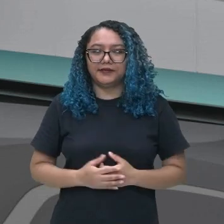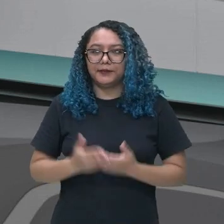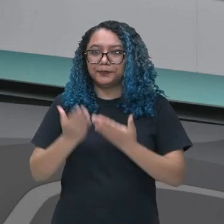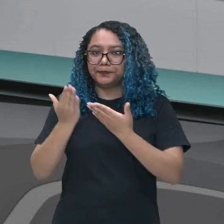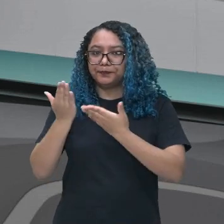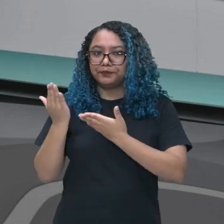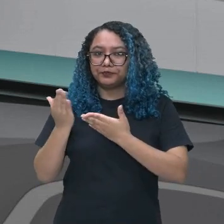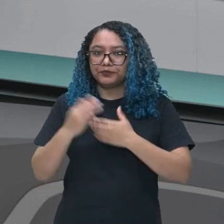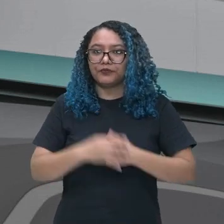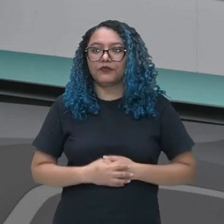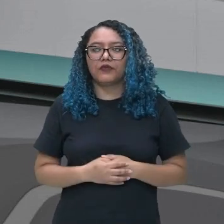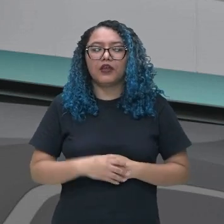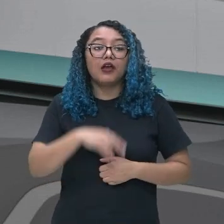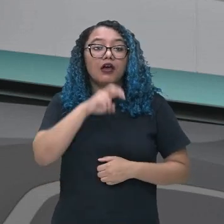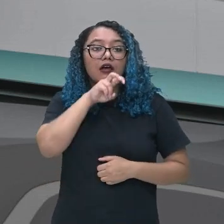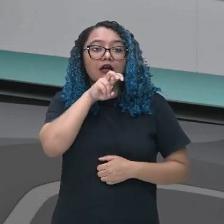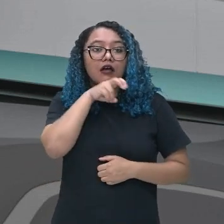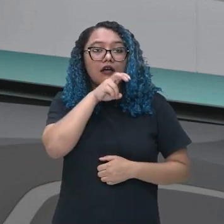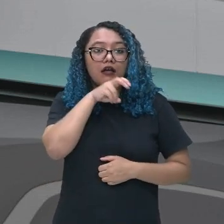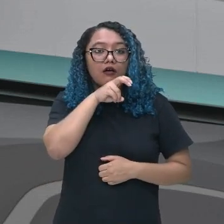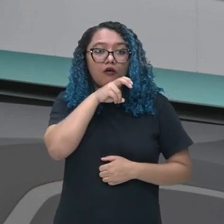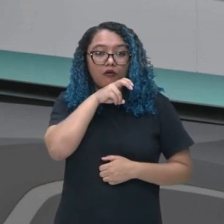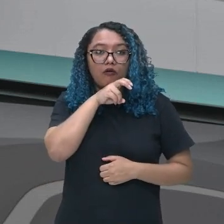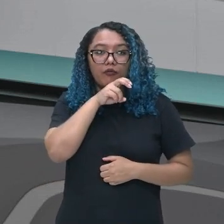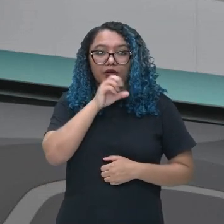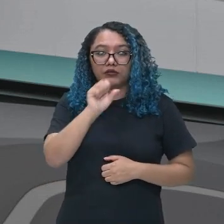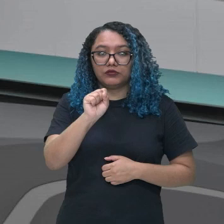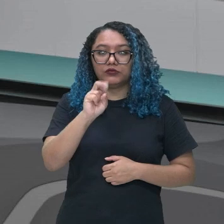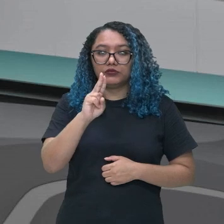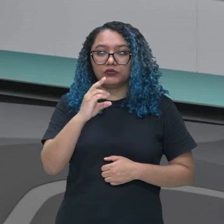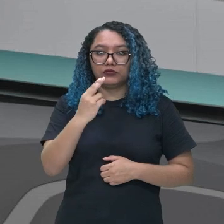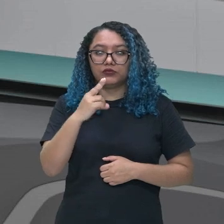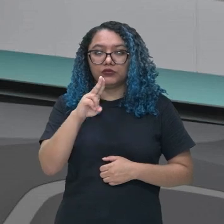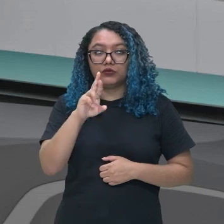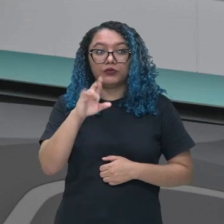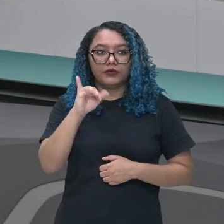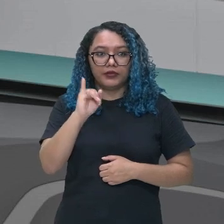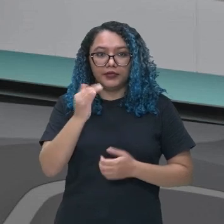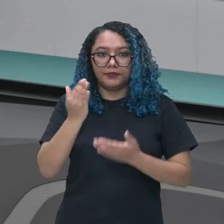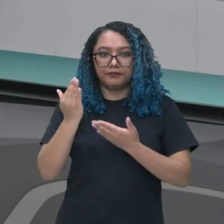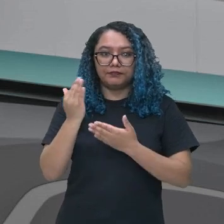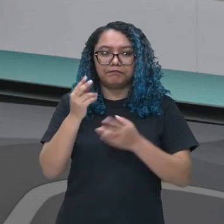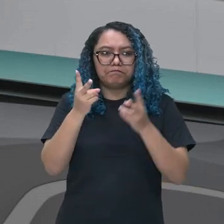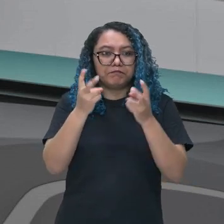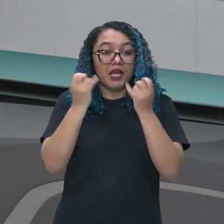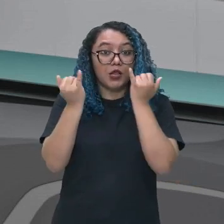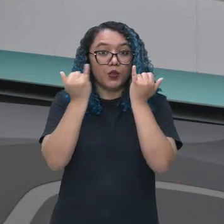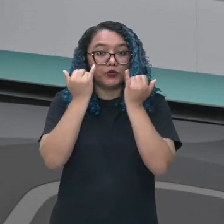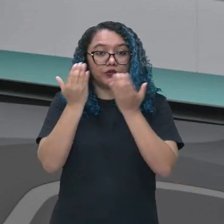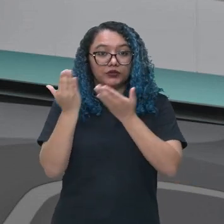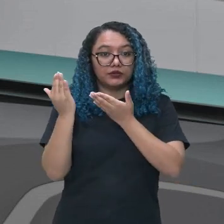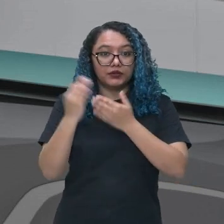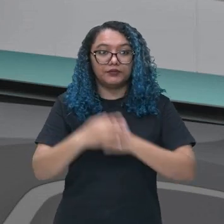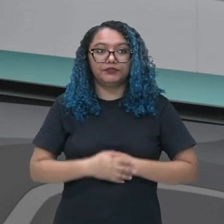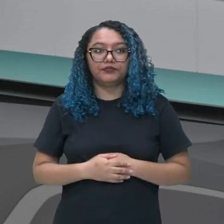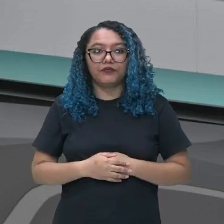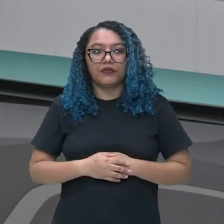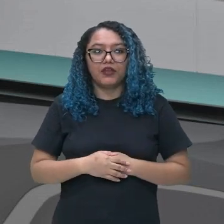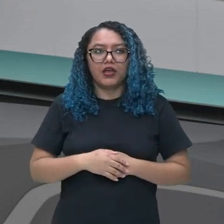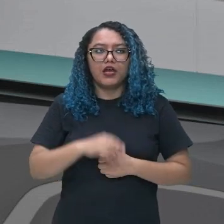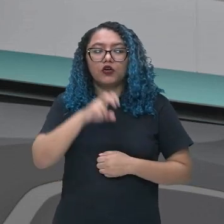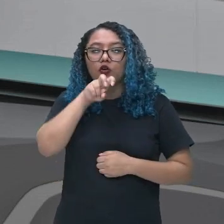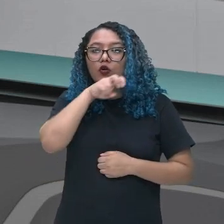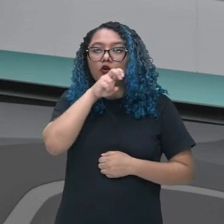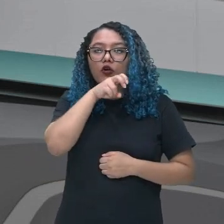aqui essa sucuri. Observem essa notícia aqui. Sucuri de 15 metros.